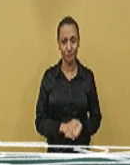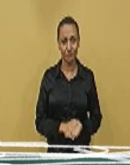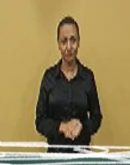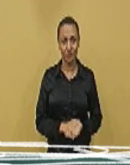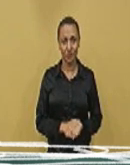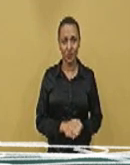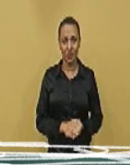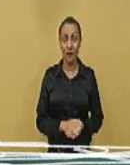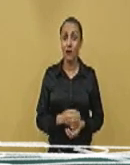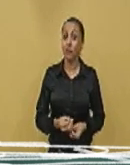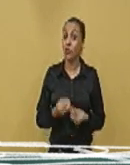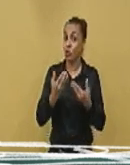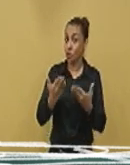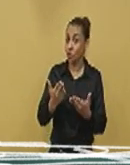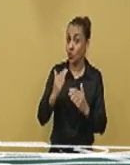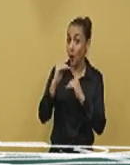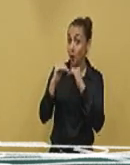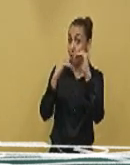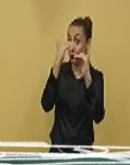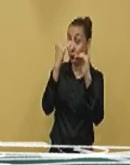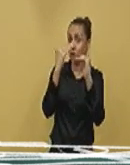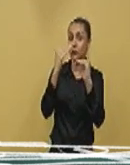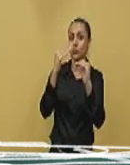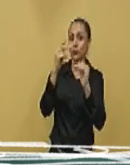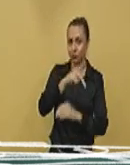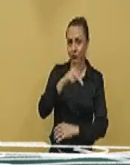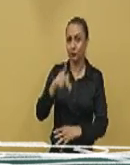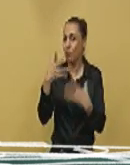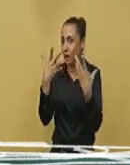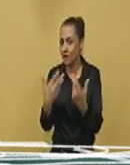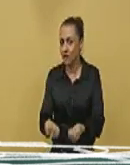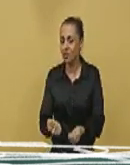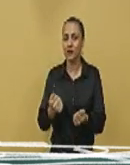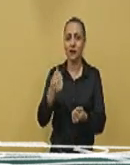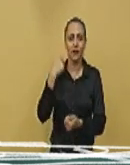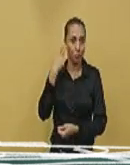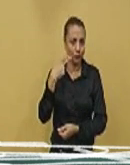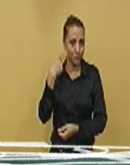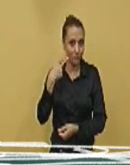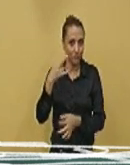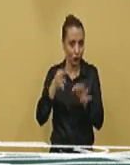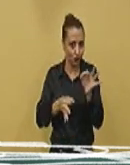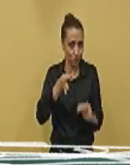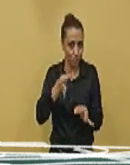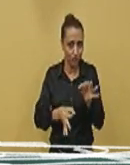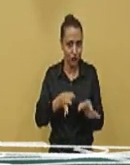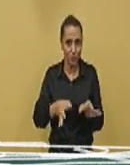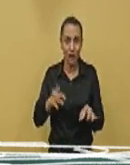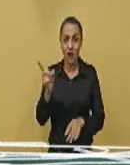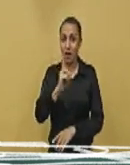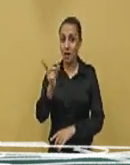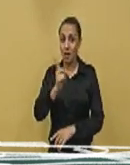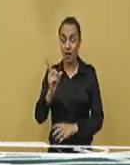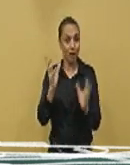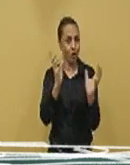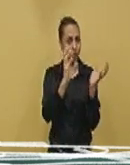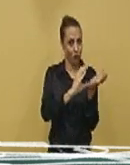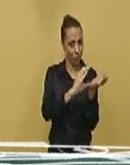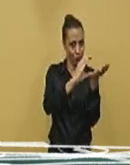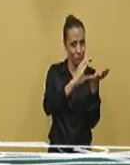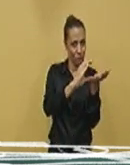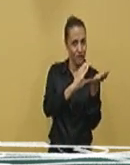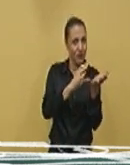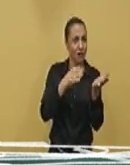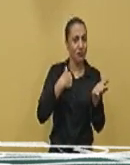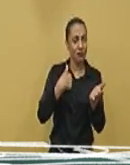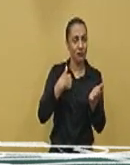Além de conceder a progressão ao professor, aceitando o parecer da Procuradoria Jurídica e não da comissão,